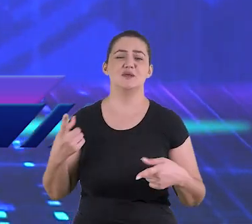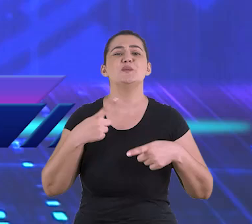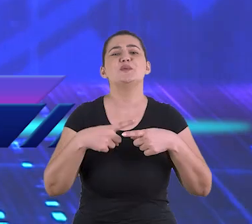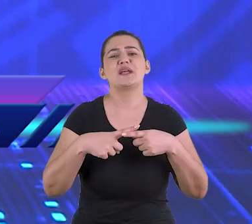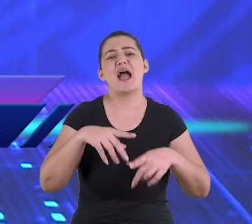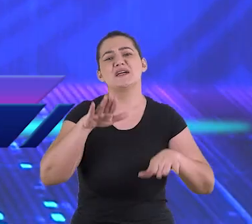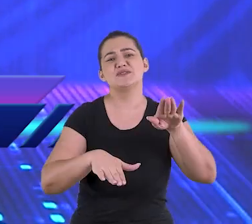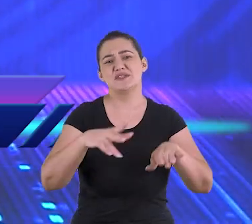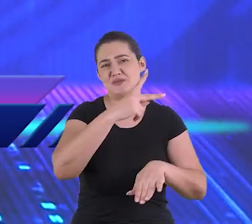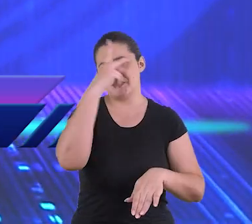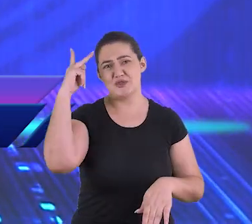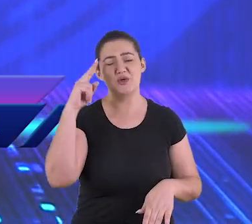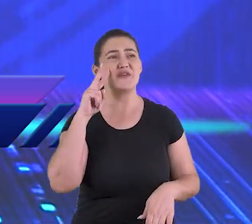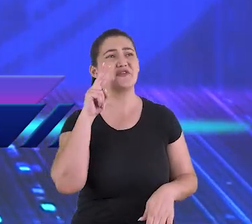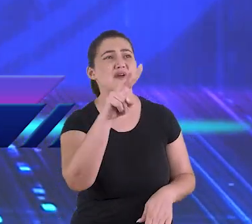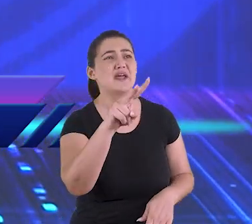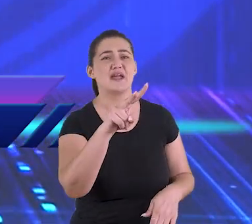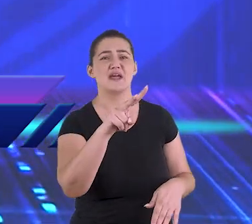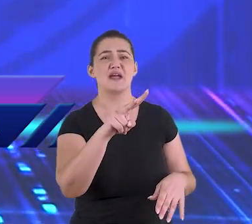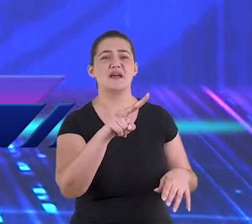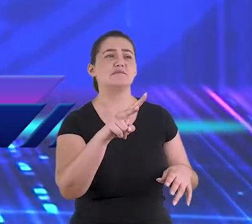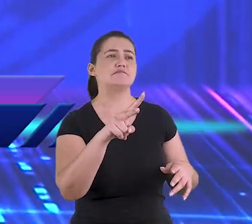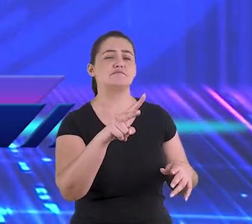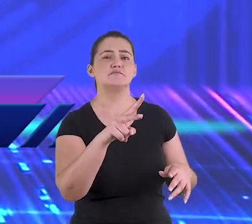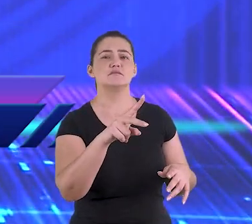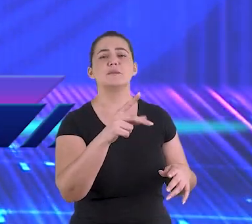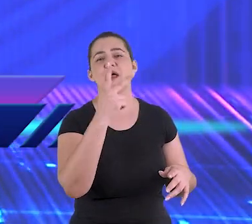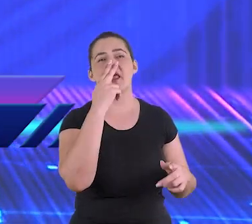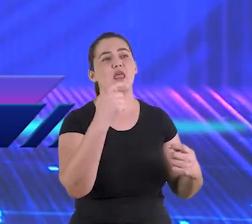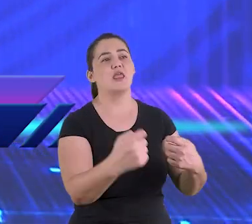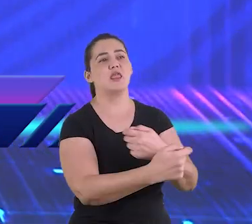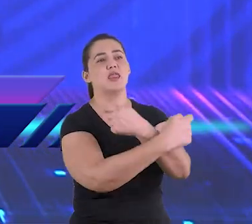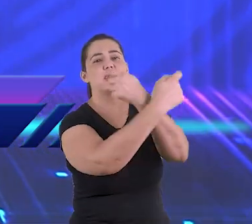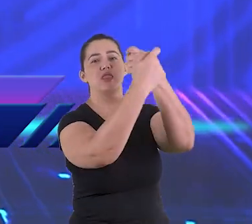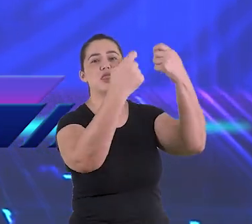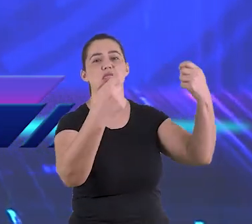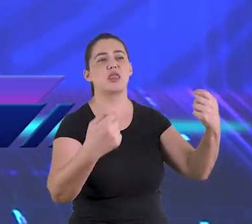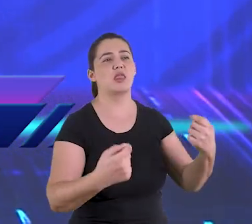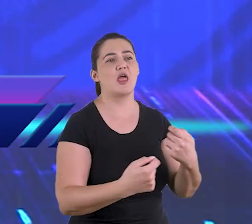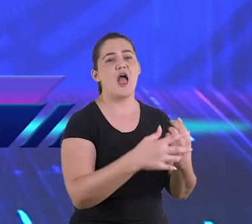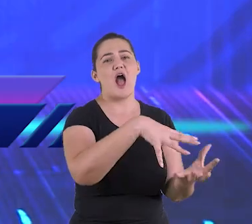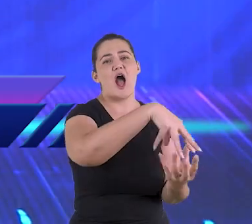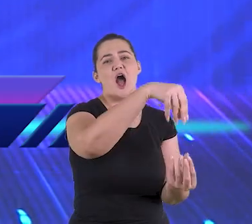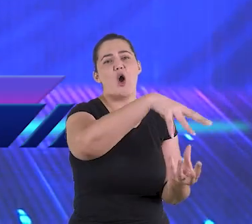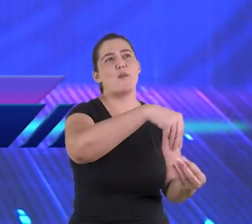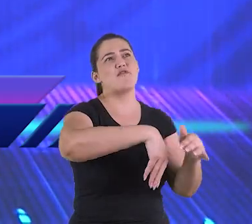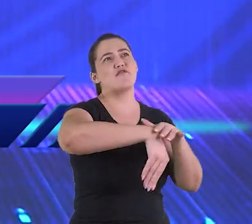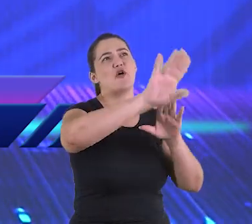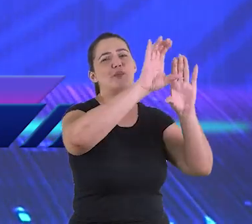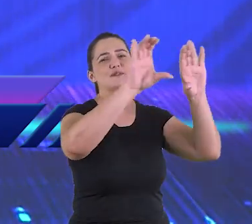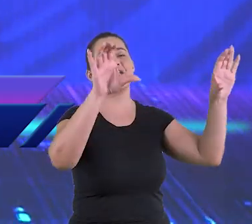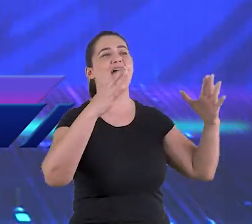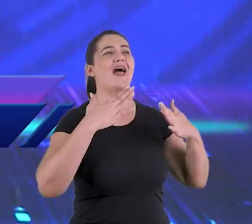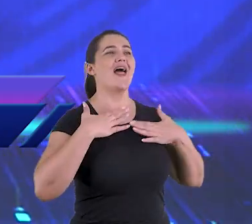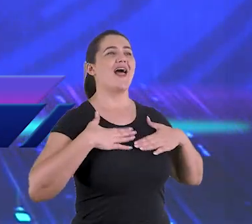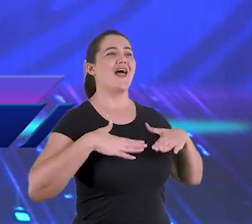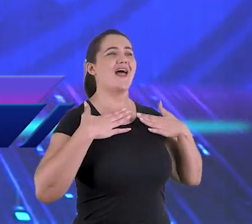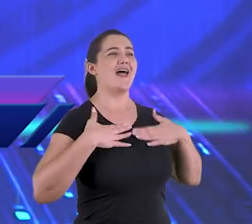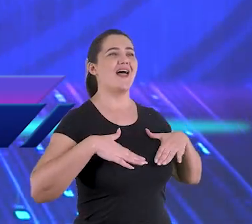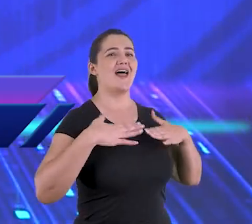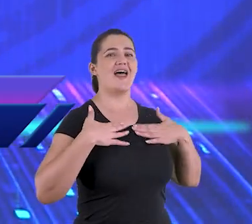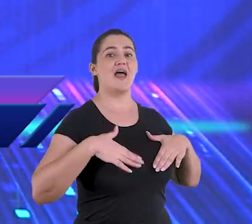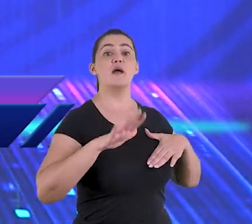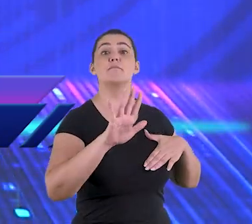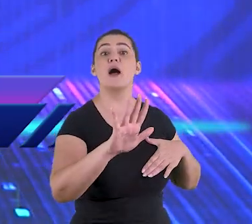si uma ideia que não tem nada a ver com a Bíblia. E essa pessoa vai estar enganada, achando que está vivendo de acordo